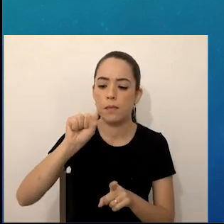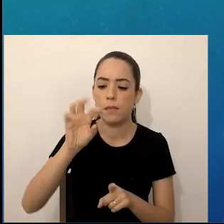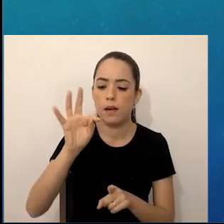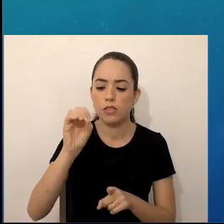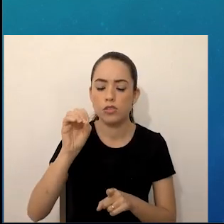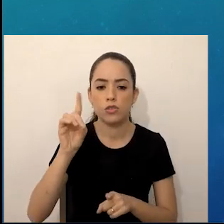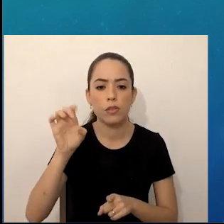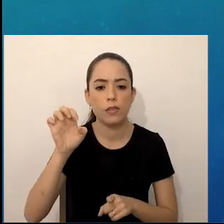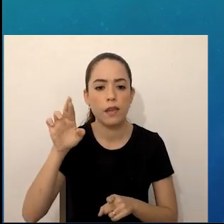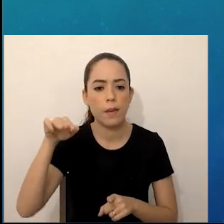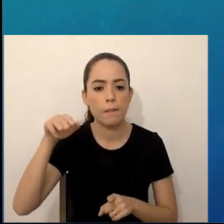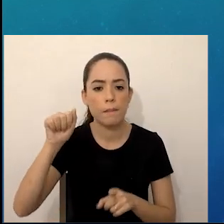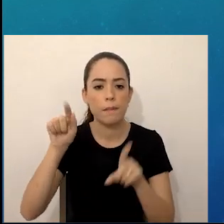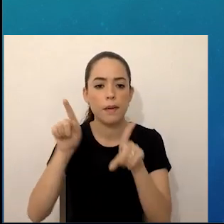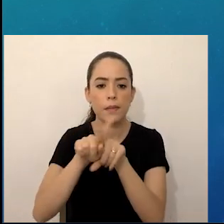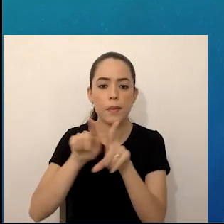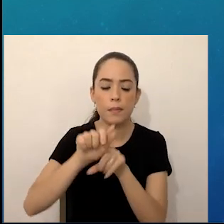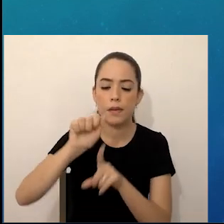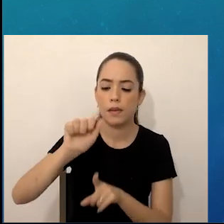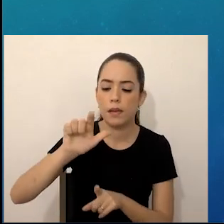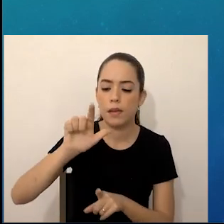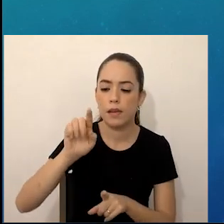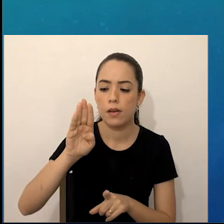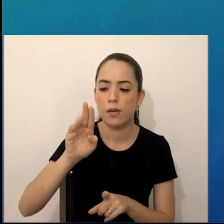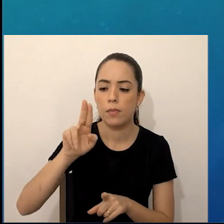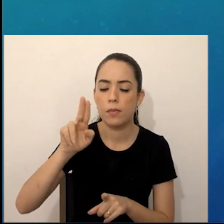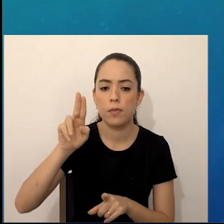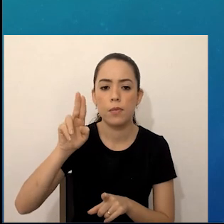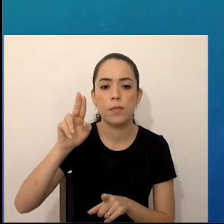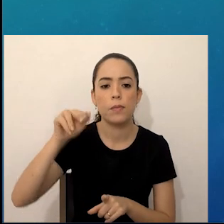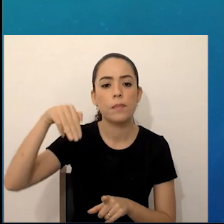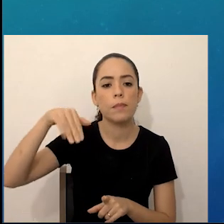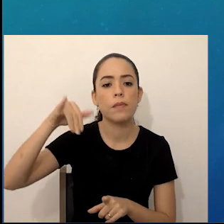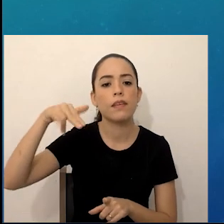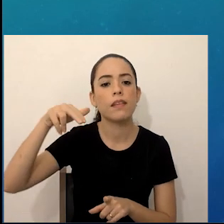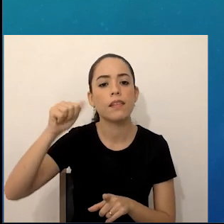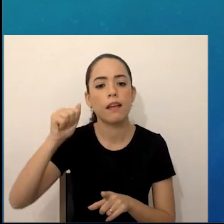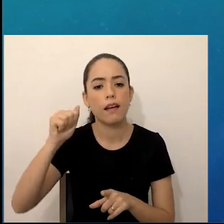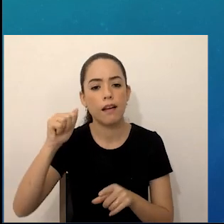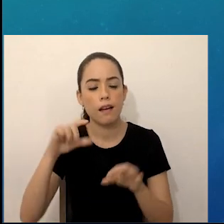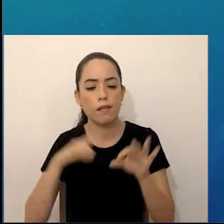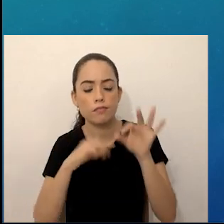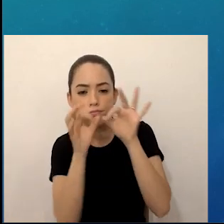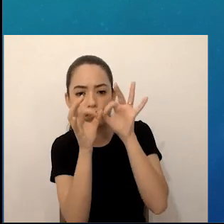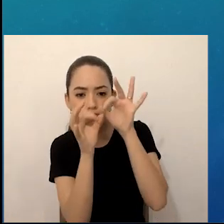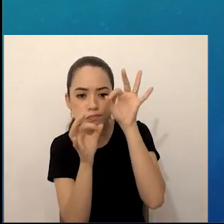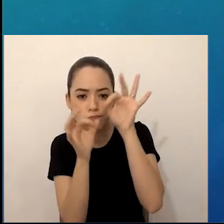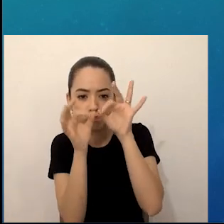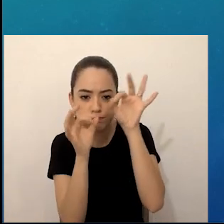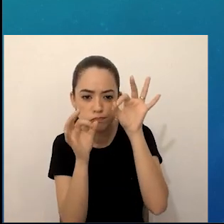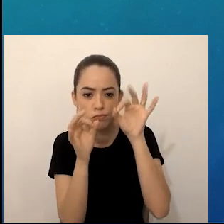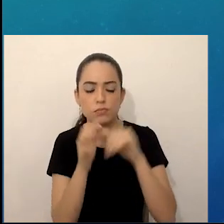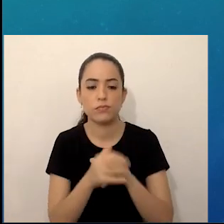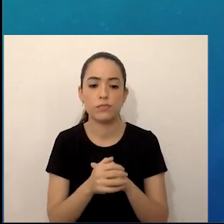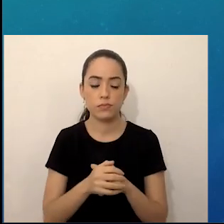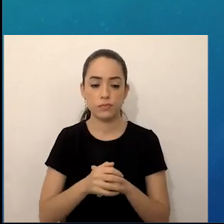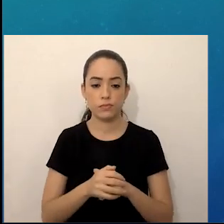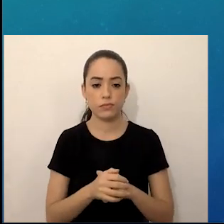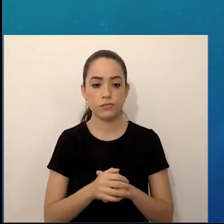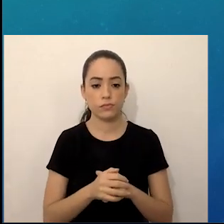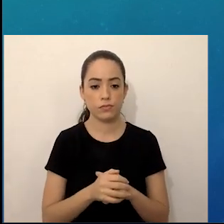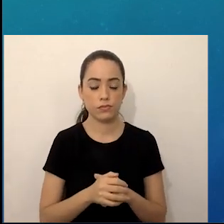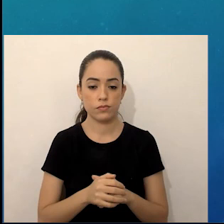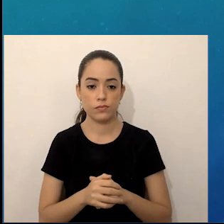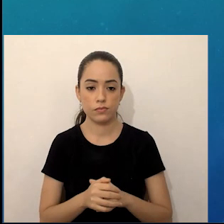barreira entre o blastoderma e a albumina acima do blastodisco e a